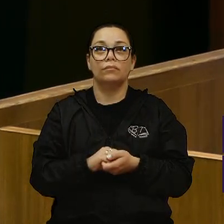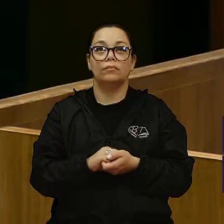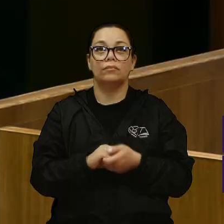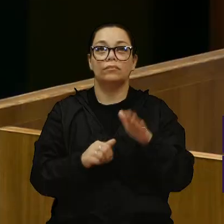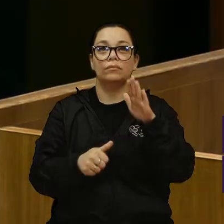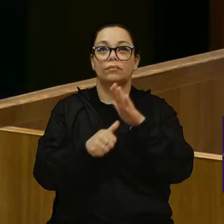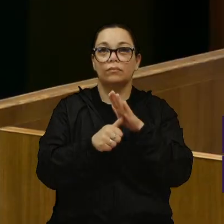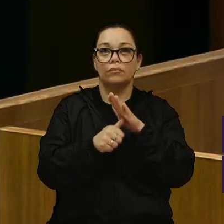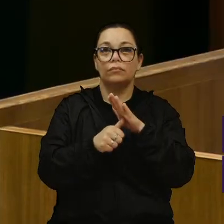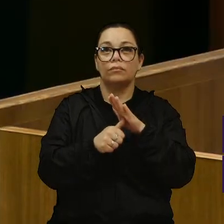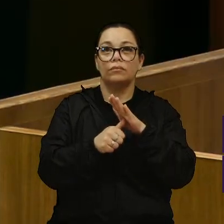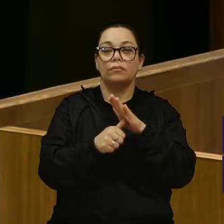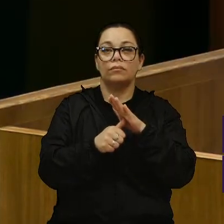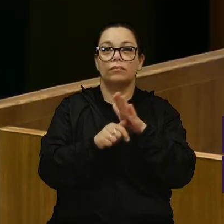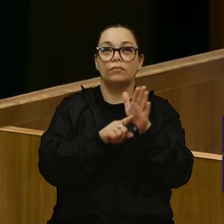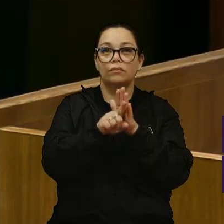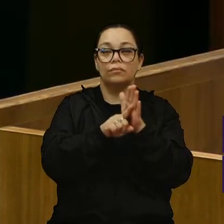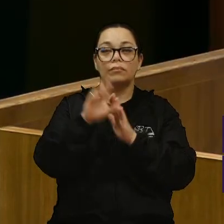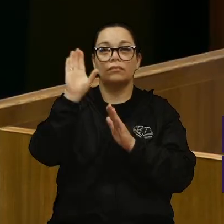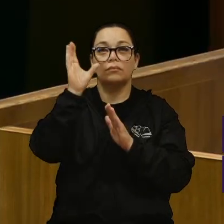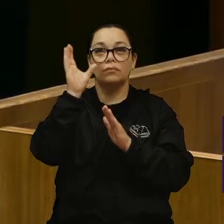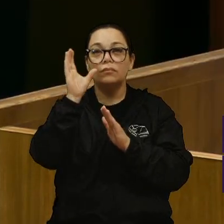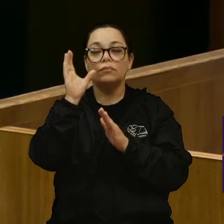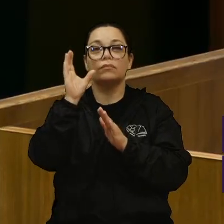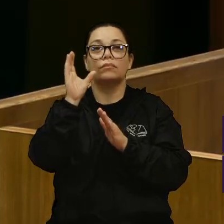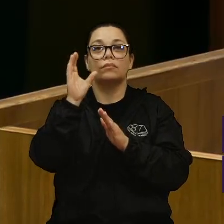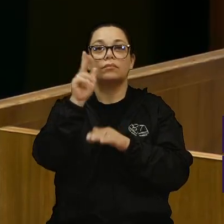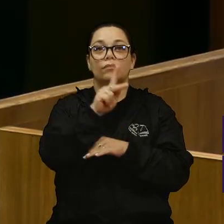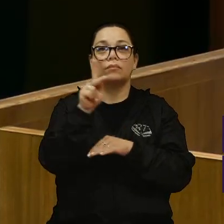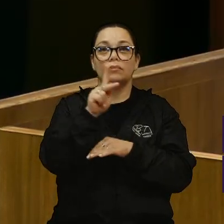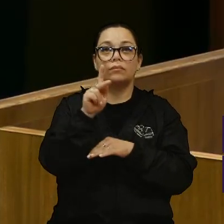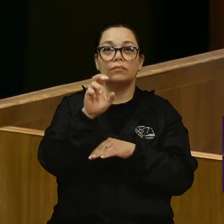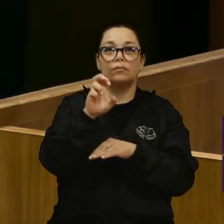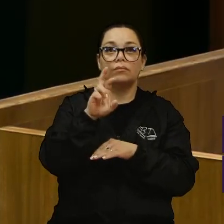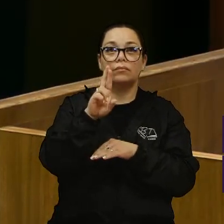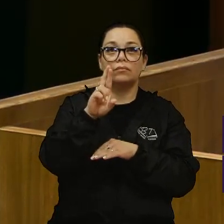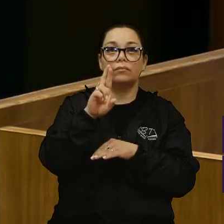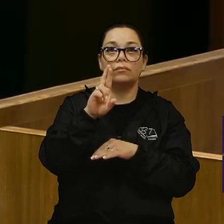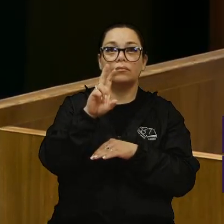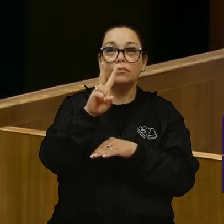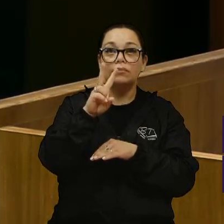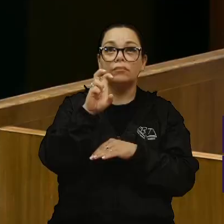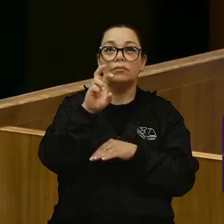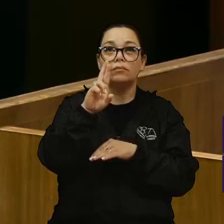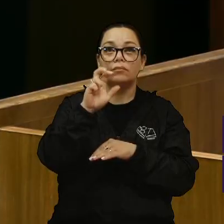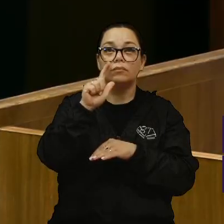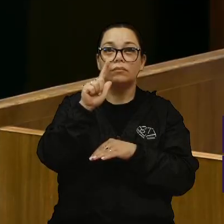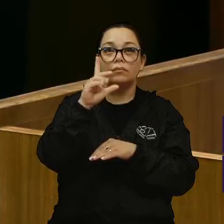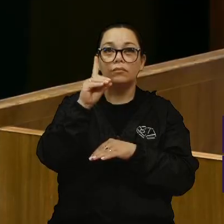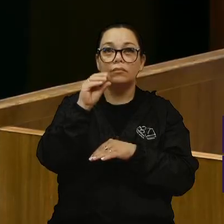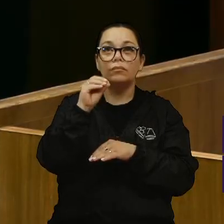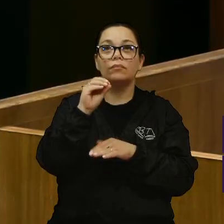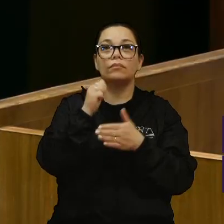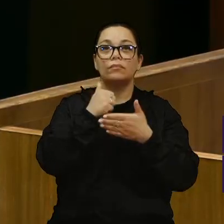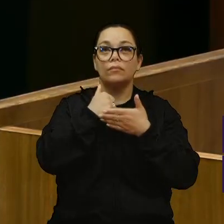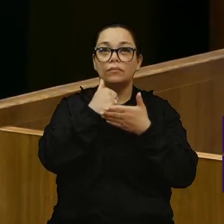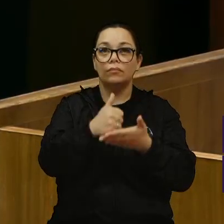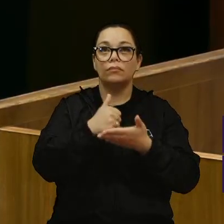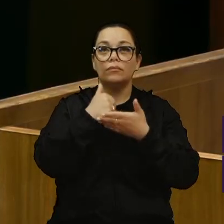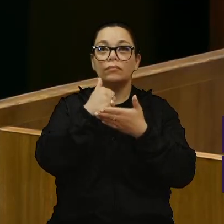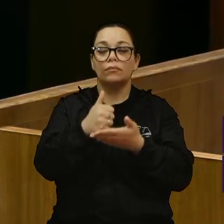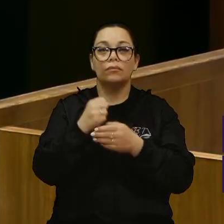Pró-reitor de Pesquisa e Pós-Graduação, professor Everaldo Tiscon, nosso apoiador de